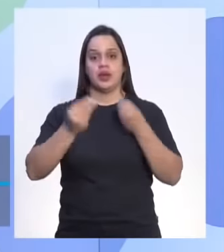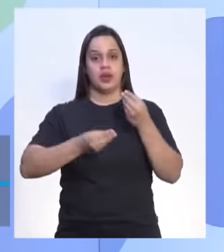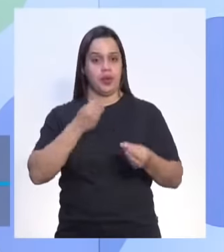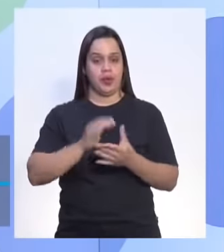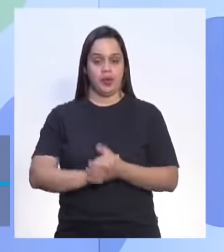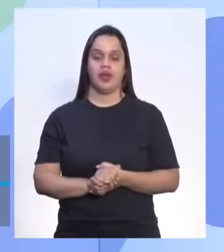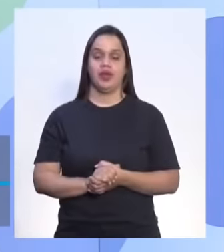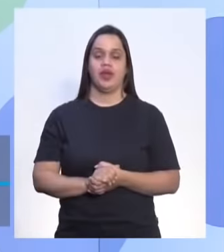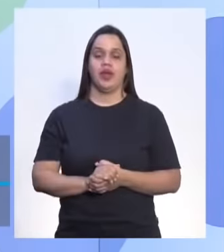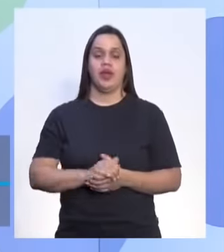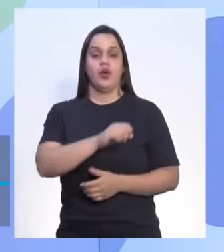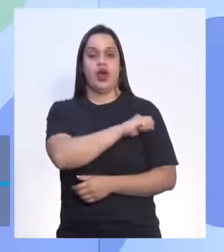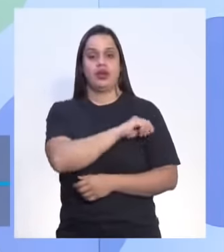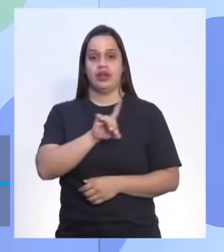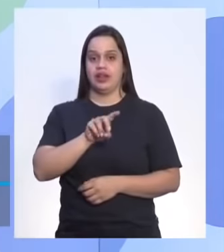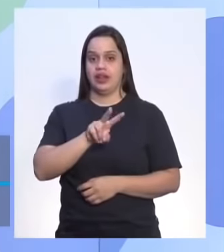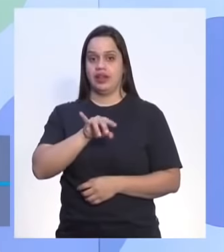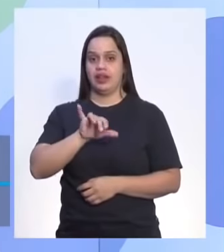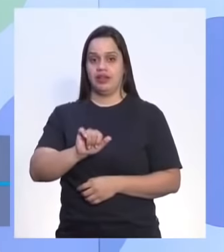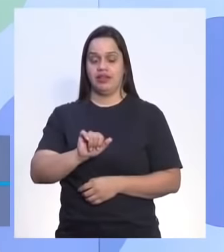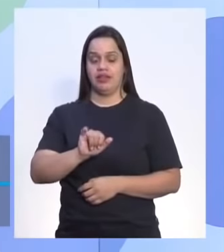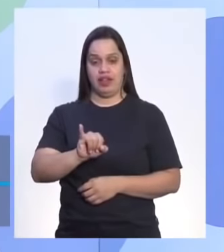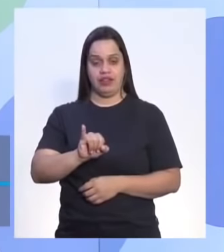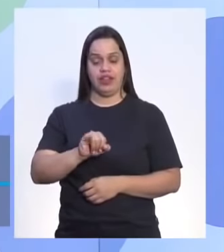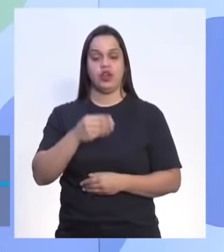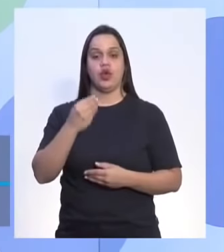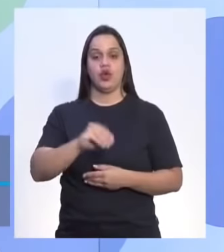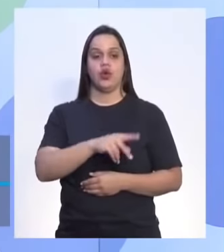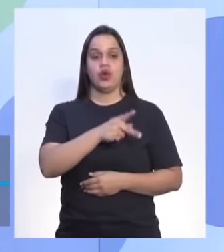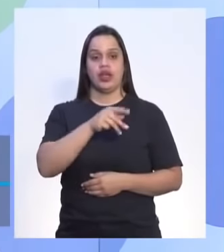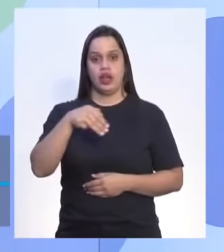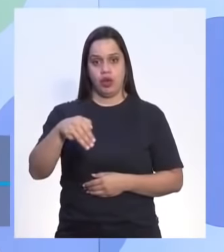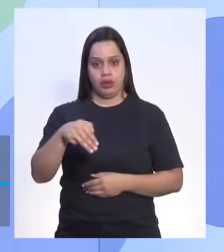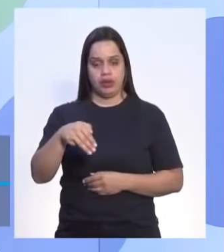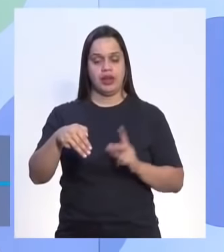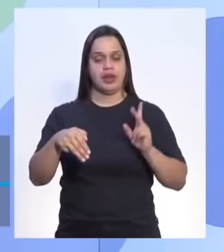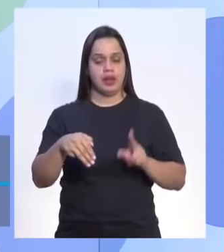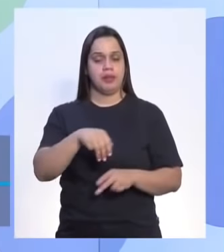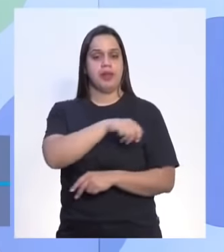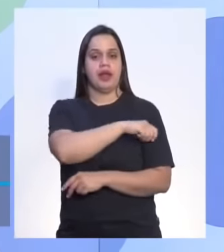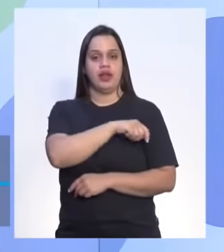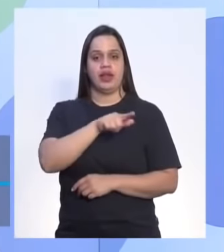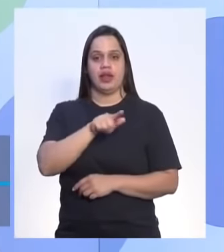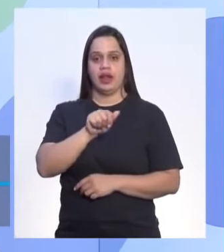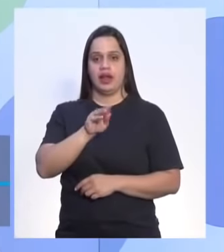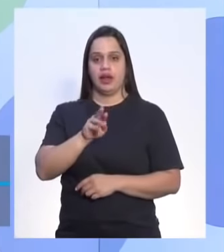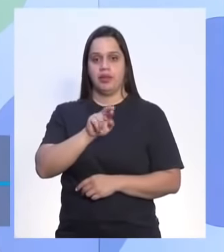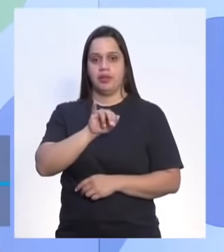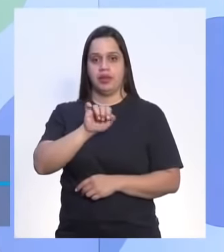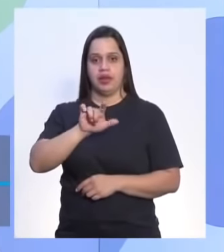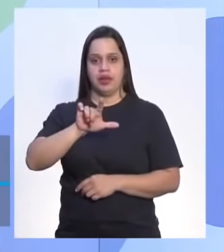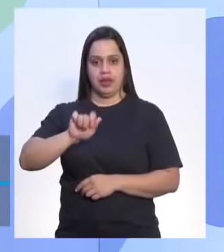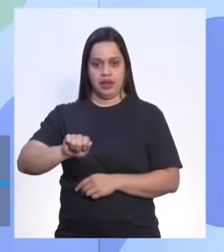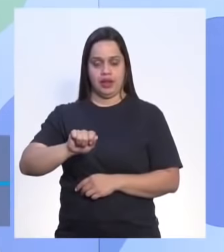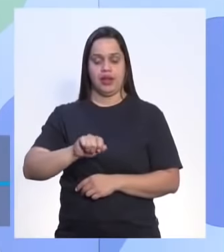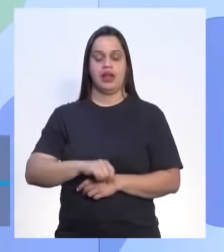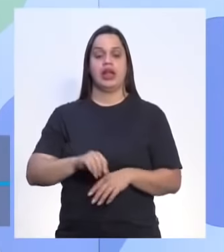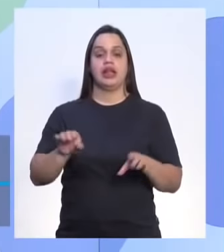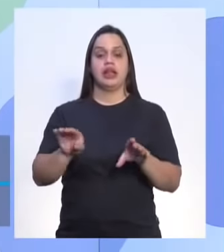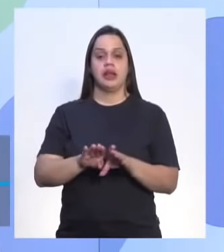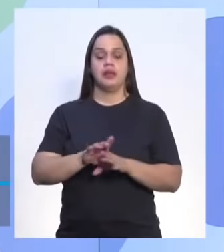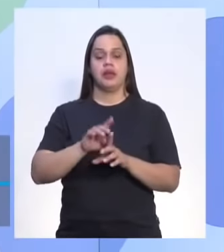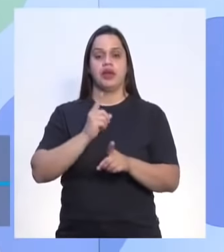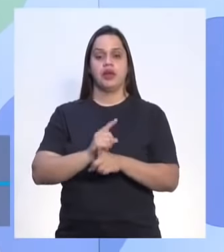o Davi colocou quilogramas, que é a mesma coisa que a Gabriela colocou. Certo. Eu